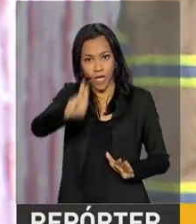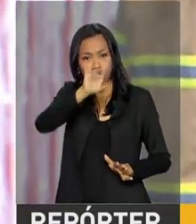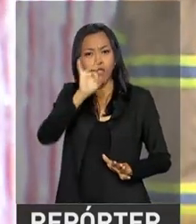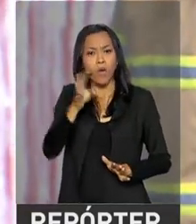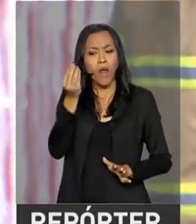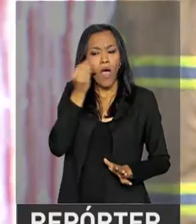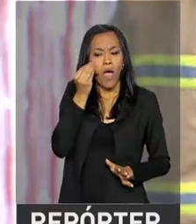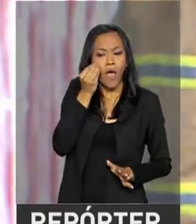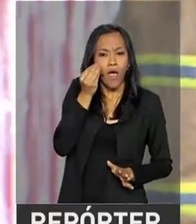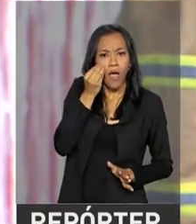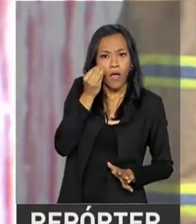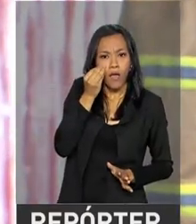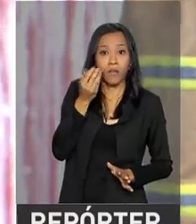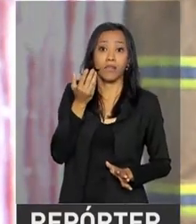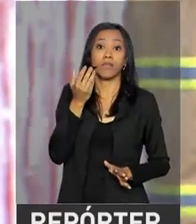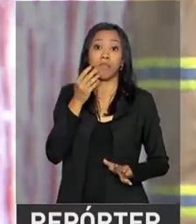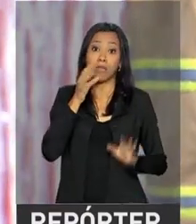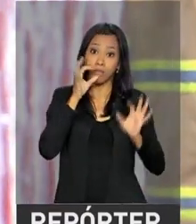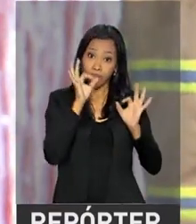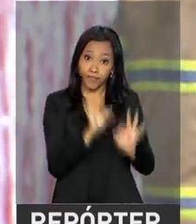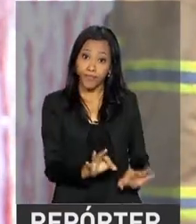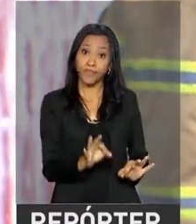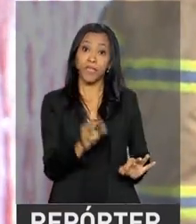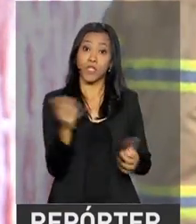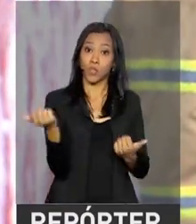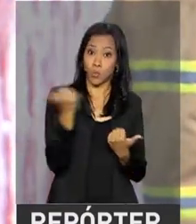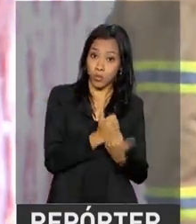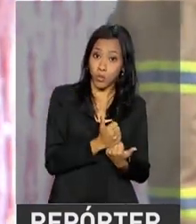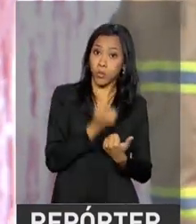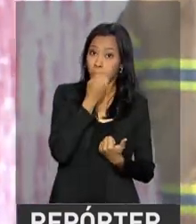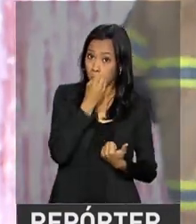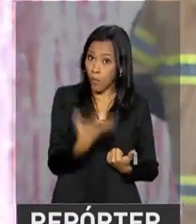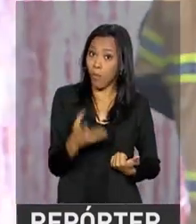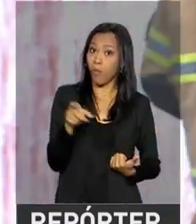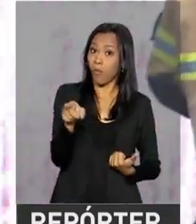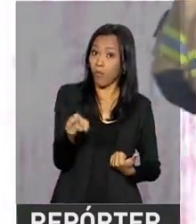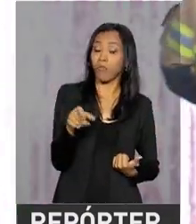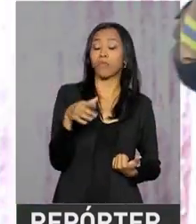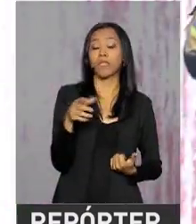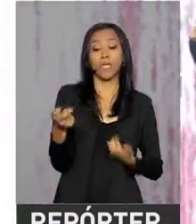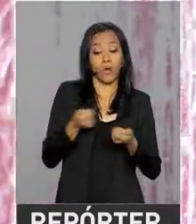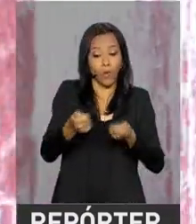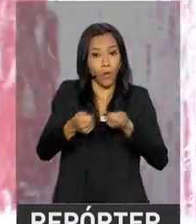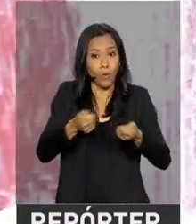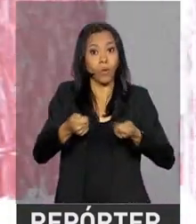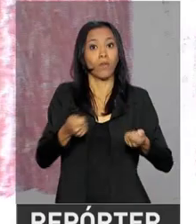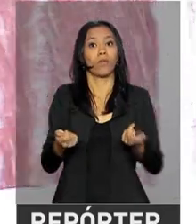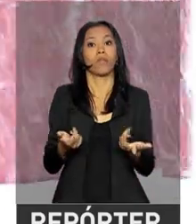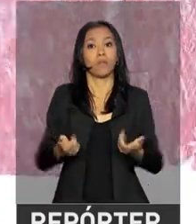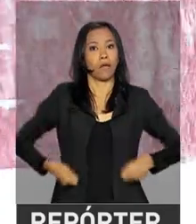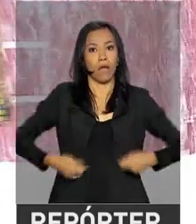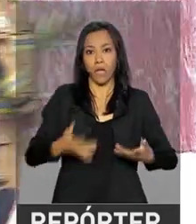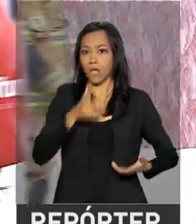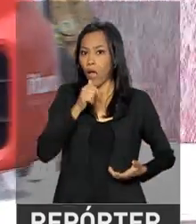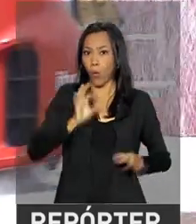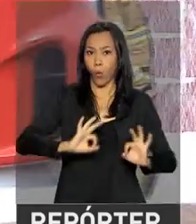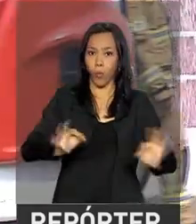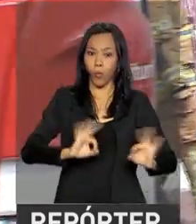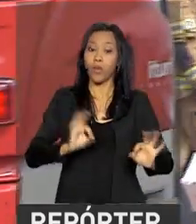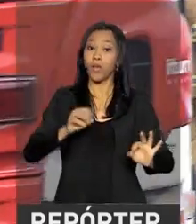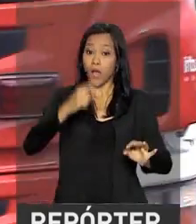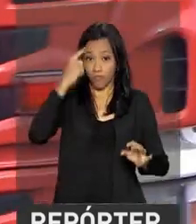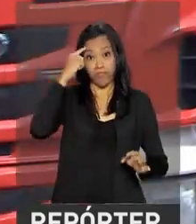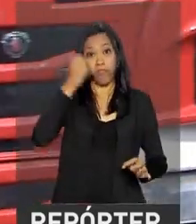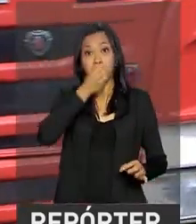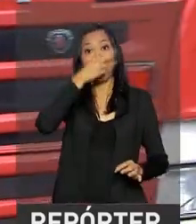ao incêndio. Na prática, a substância mostrou eficiência e economia. A ideia deu tão certo que o